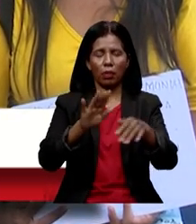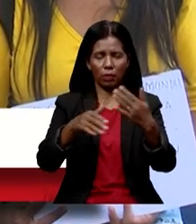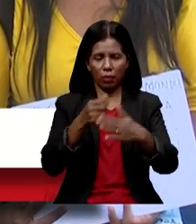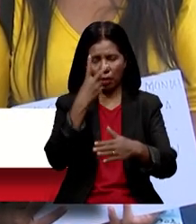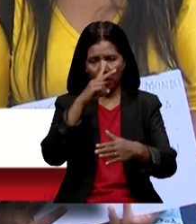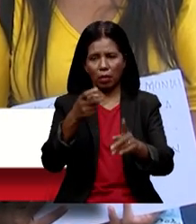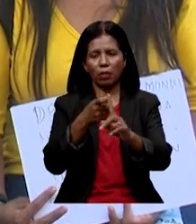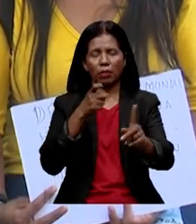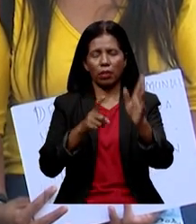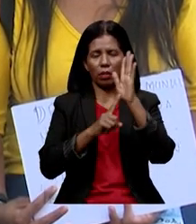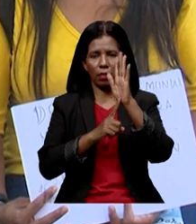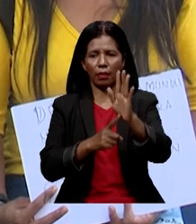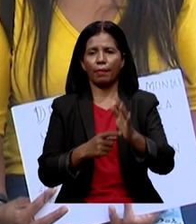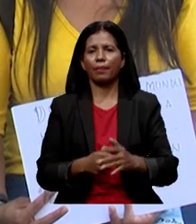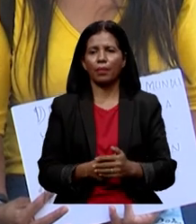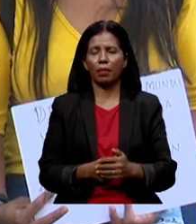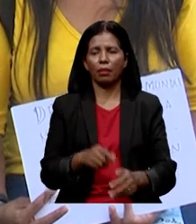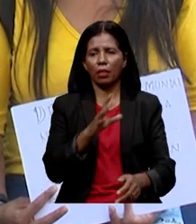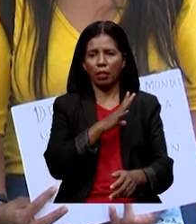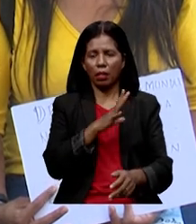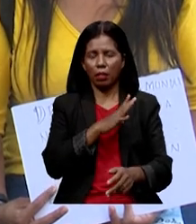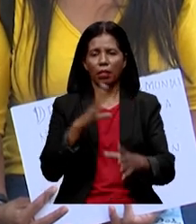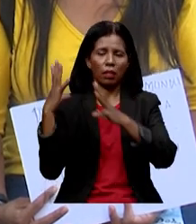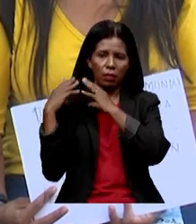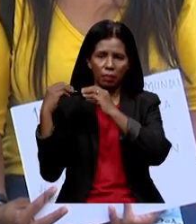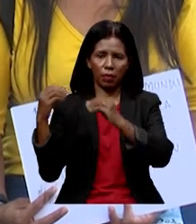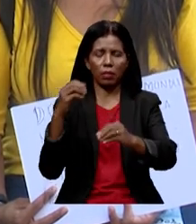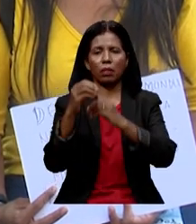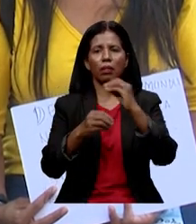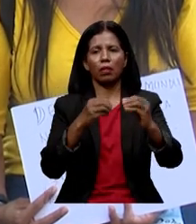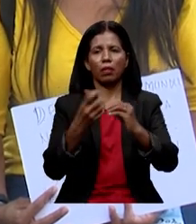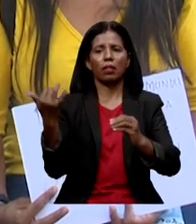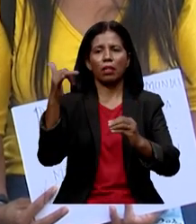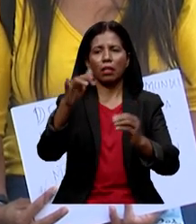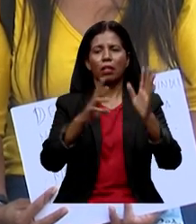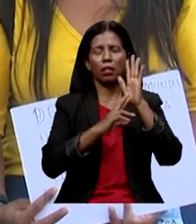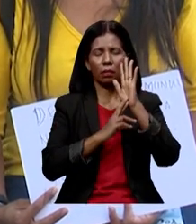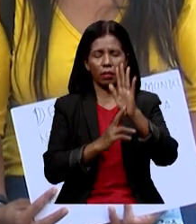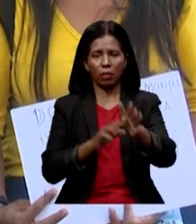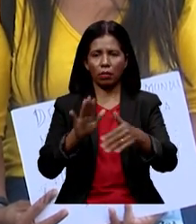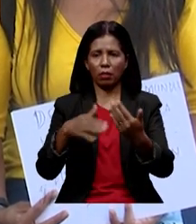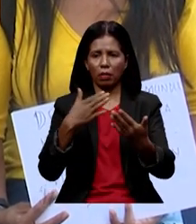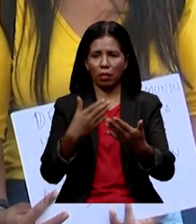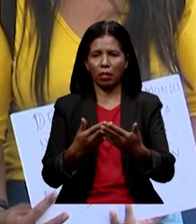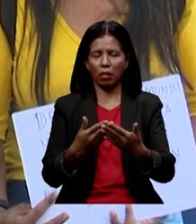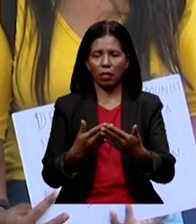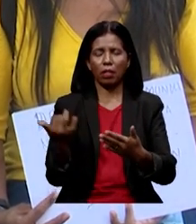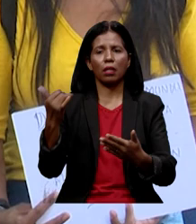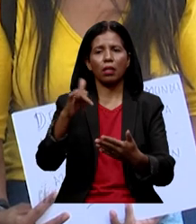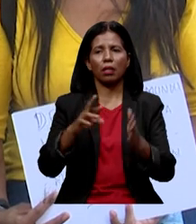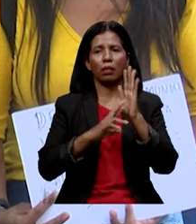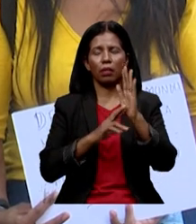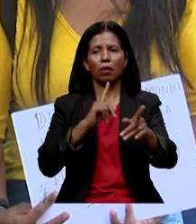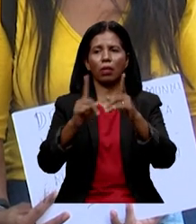lhe use transmissão direita. Corre em rela ou esperança, que está a representante de Sirané, Sirané representante de Sirané,